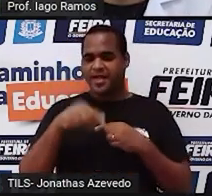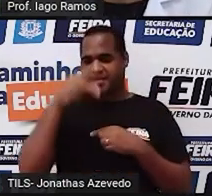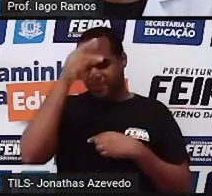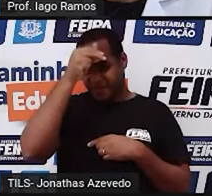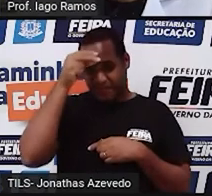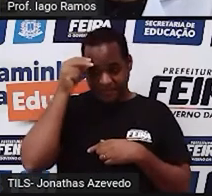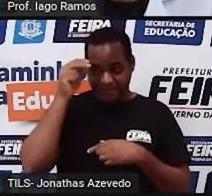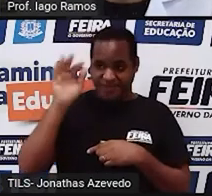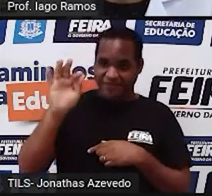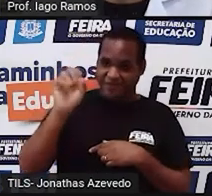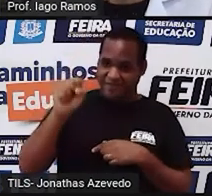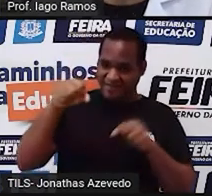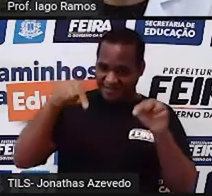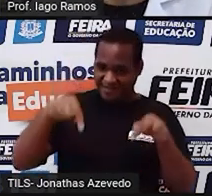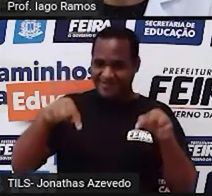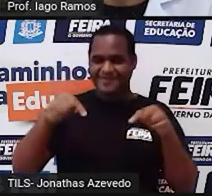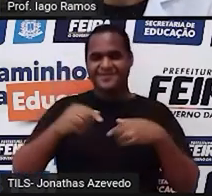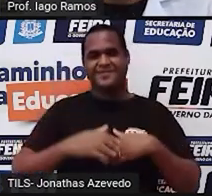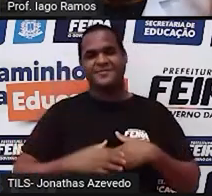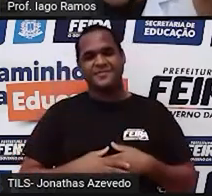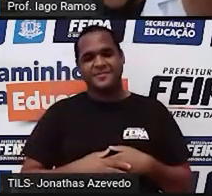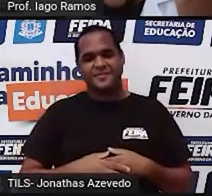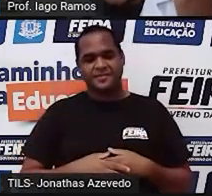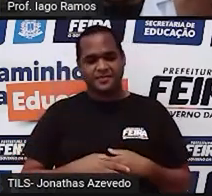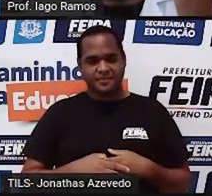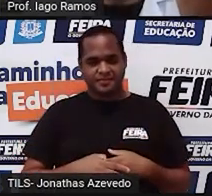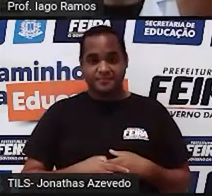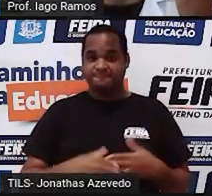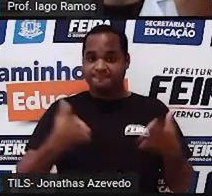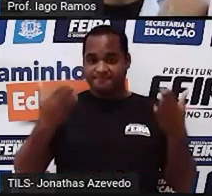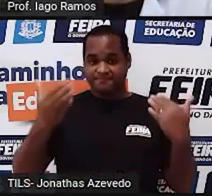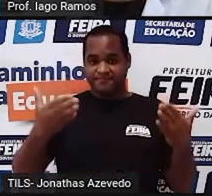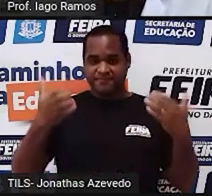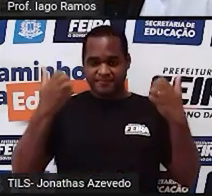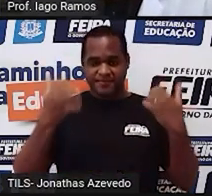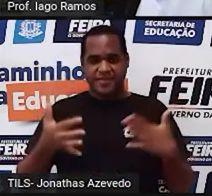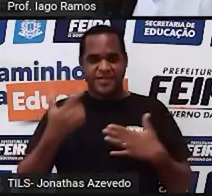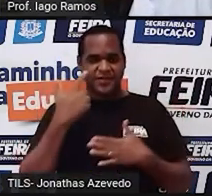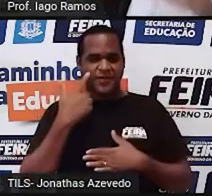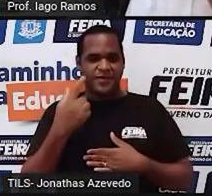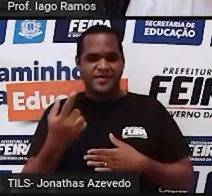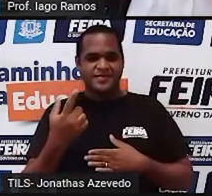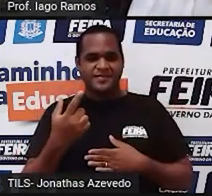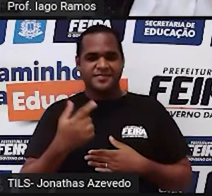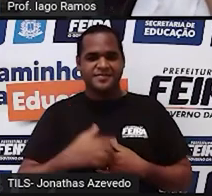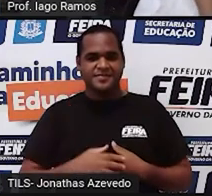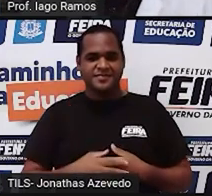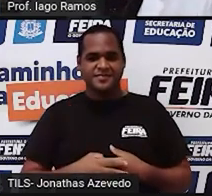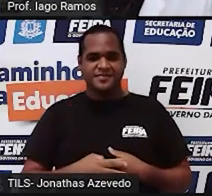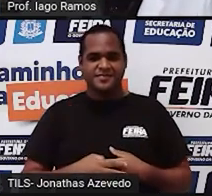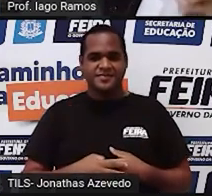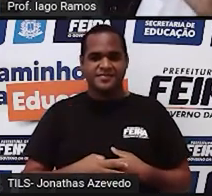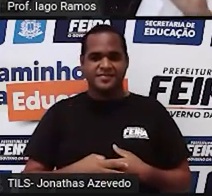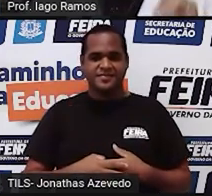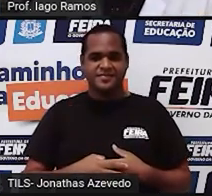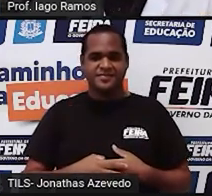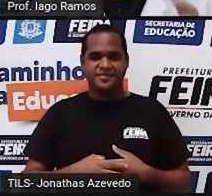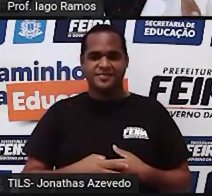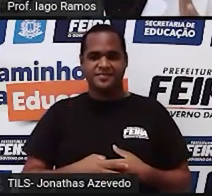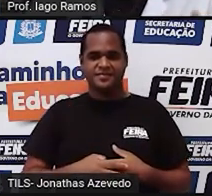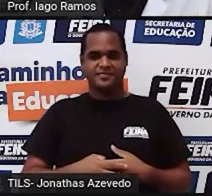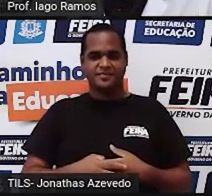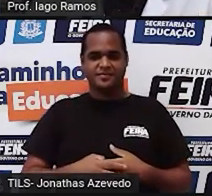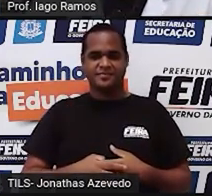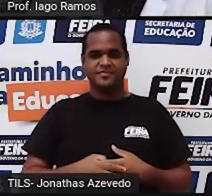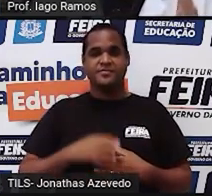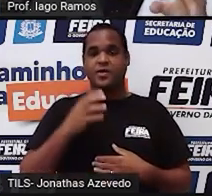de Educação daqui de Feira de Santana tão vem olha só e quais são